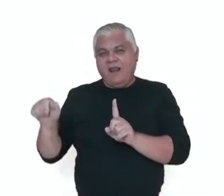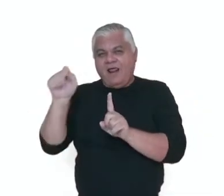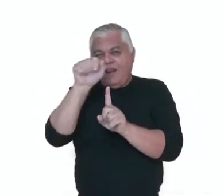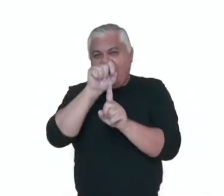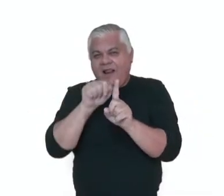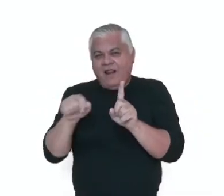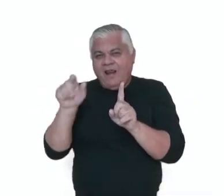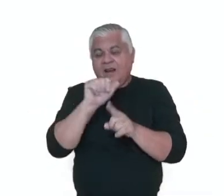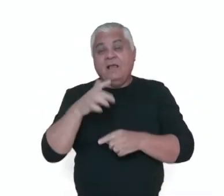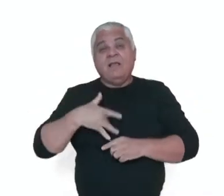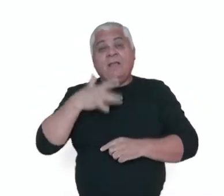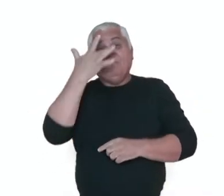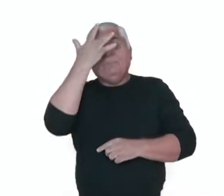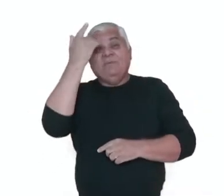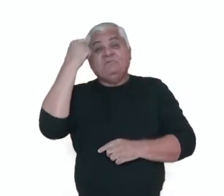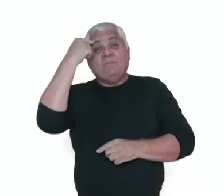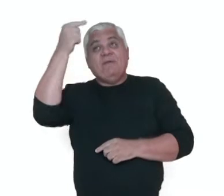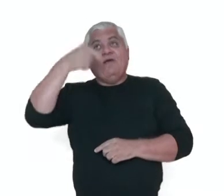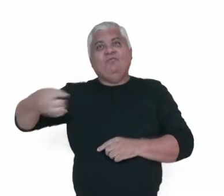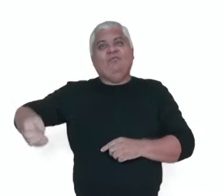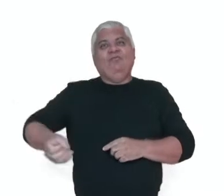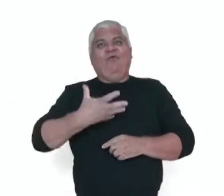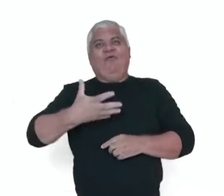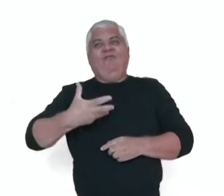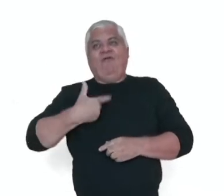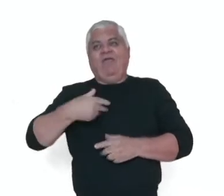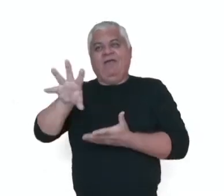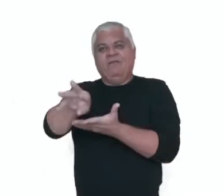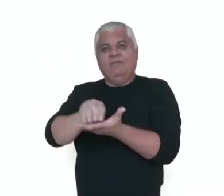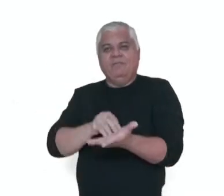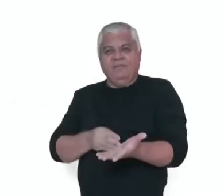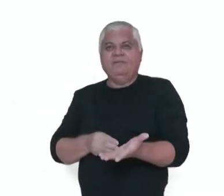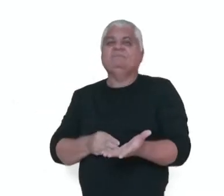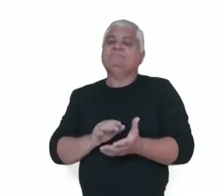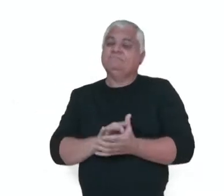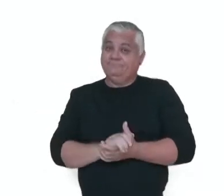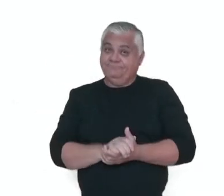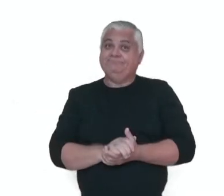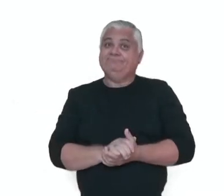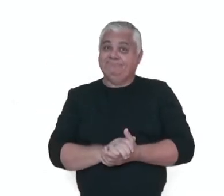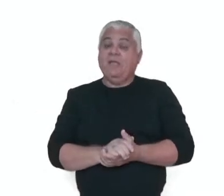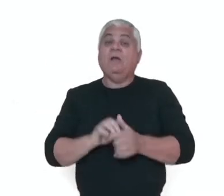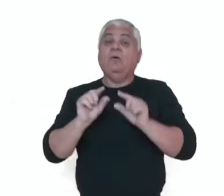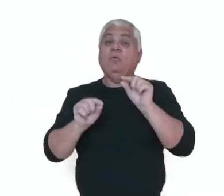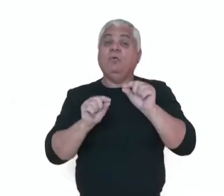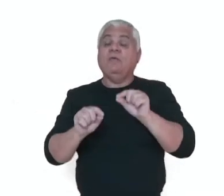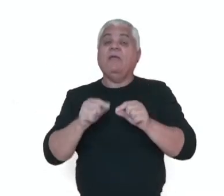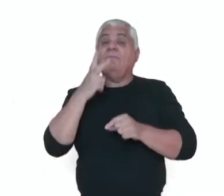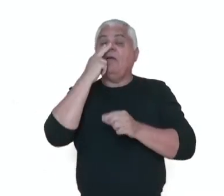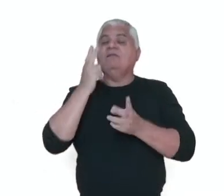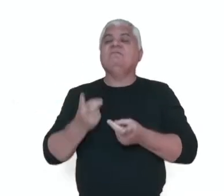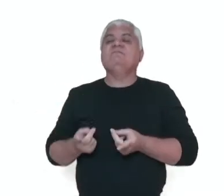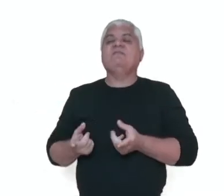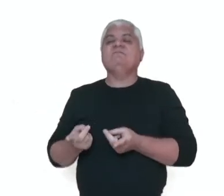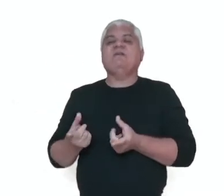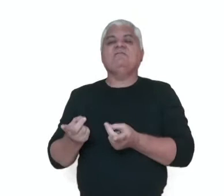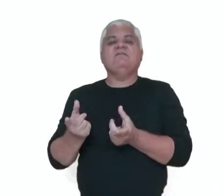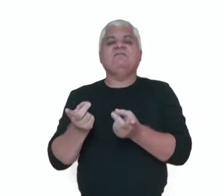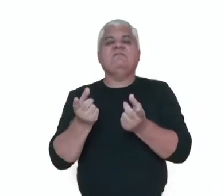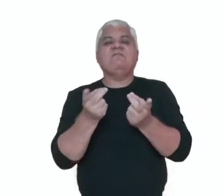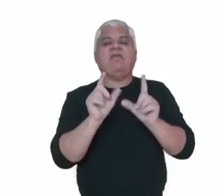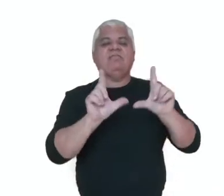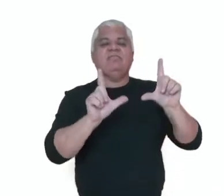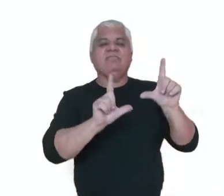algo novo, na moda. Foi o que eu comentei com vocês agora há pouco, né? Esse fator do mercado que